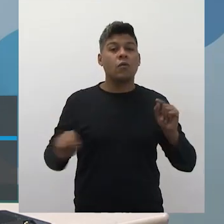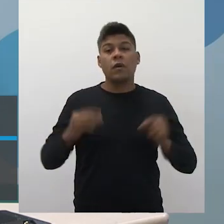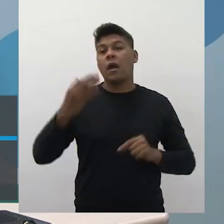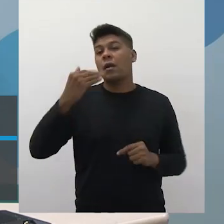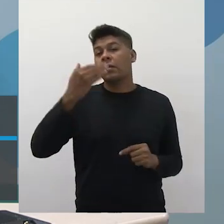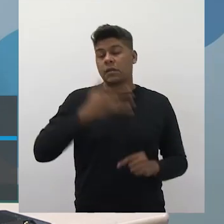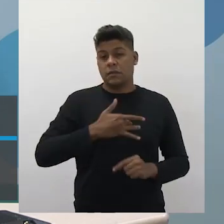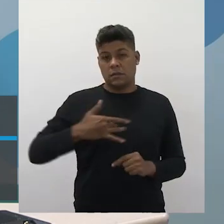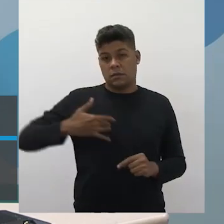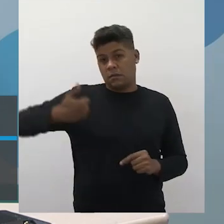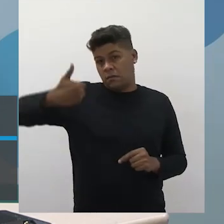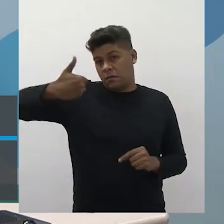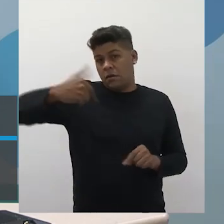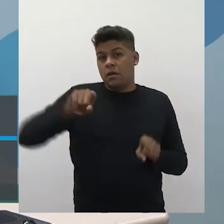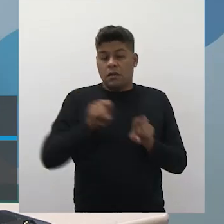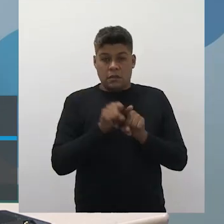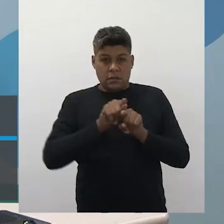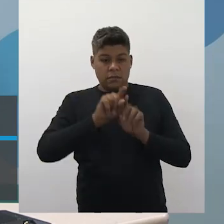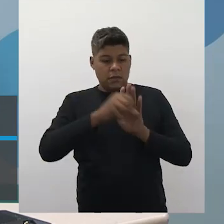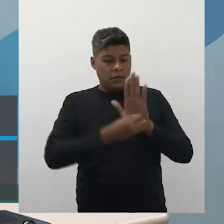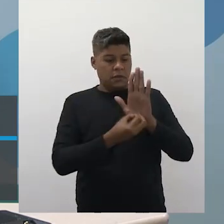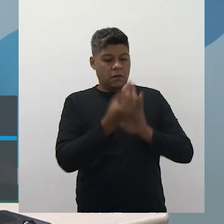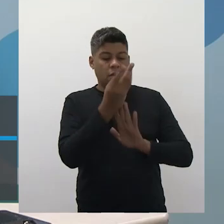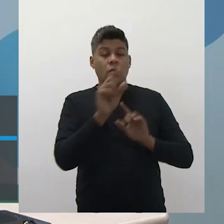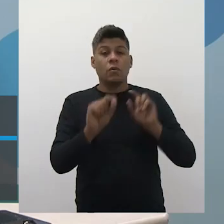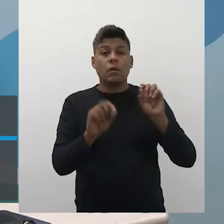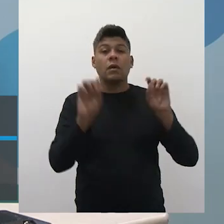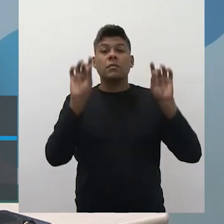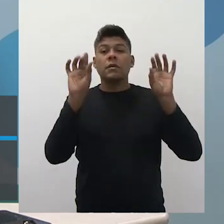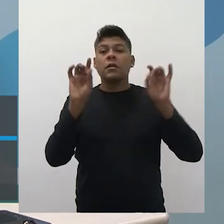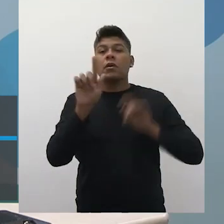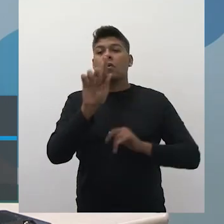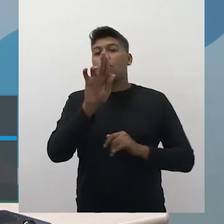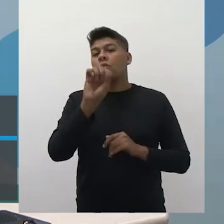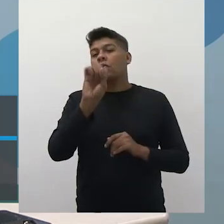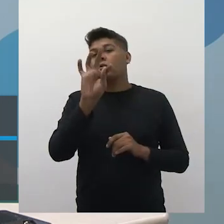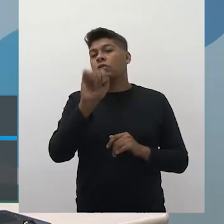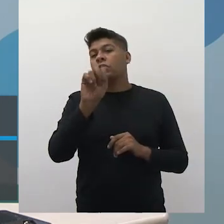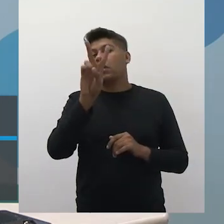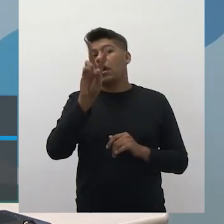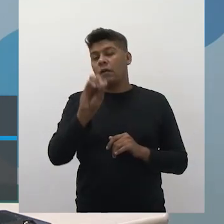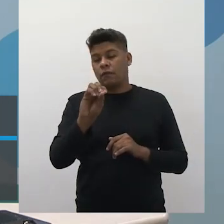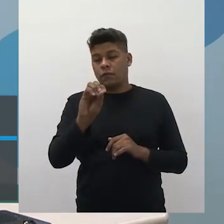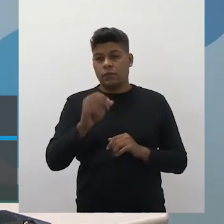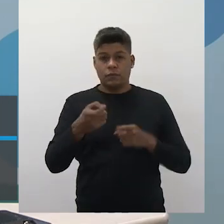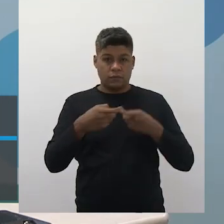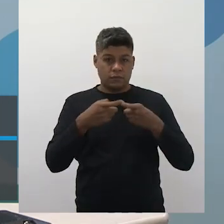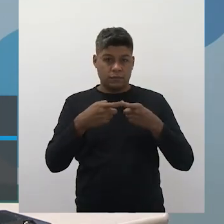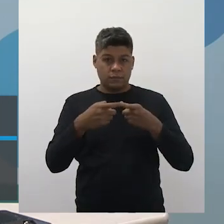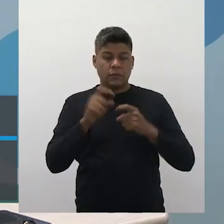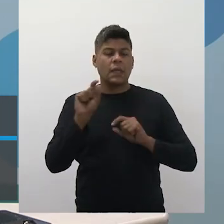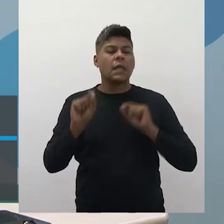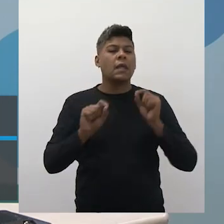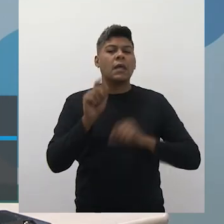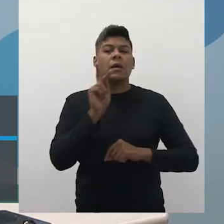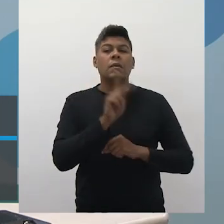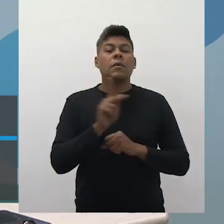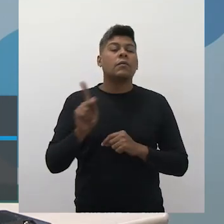alimentação saudável e sustentabilidade com o especialista Gustavo Isaac Kuehner. Tá? Quem é o